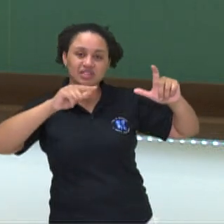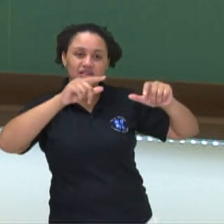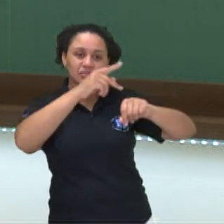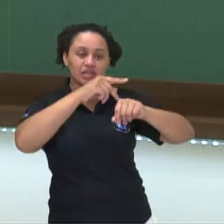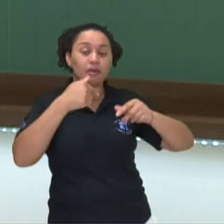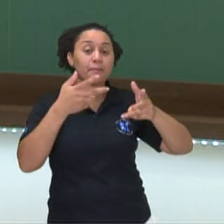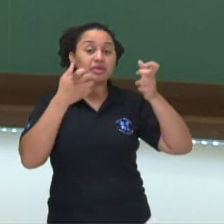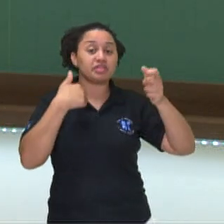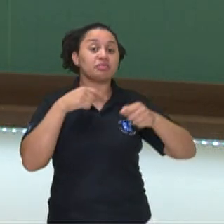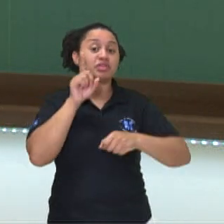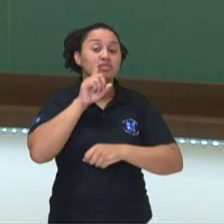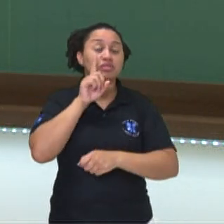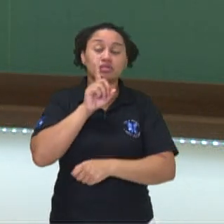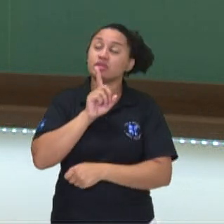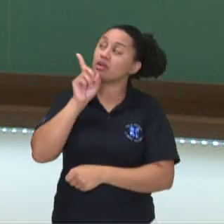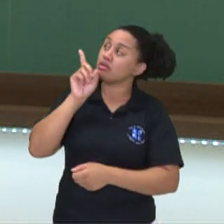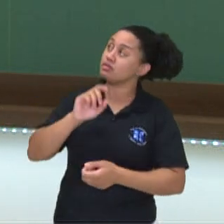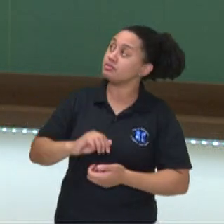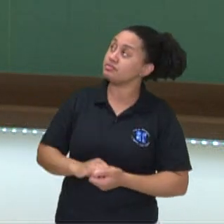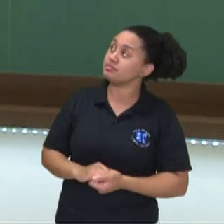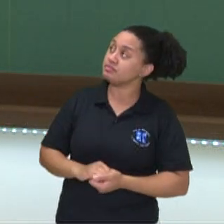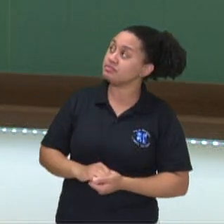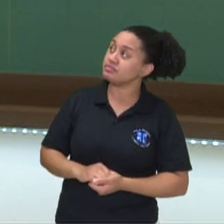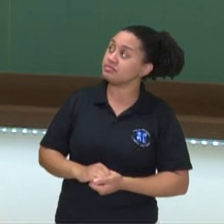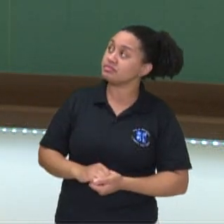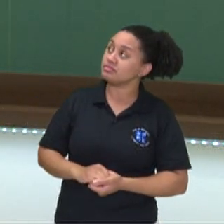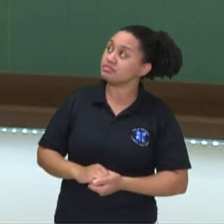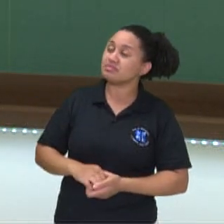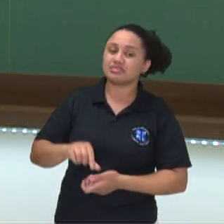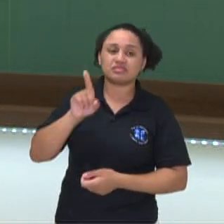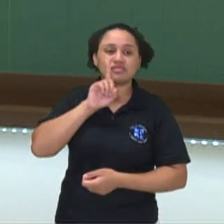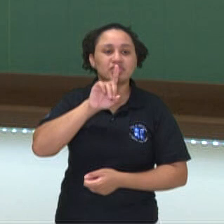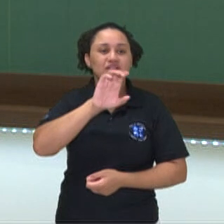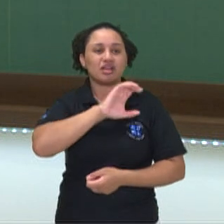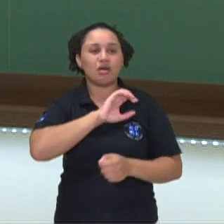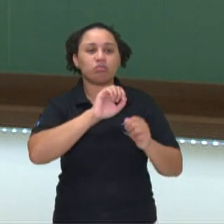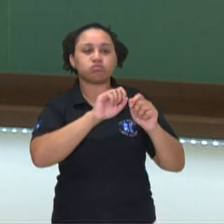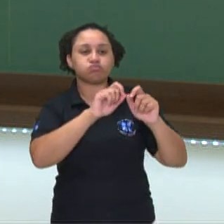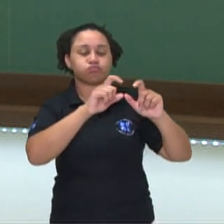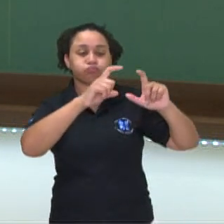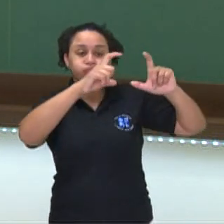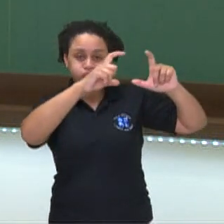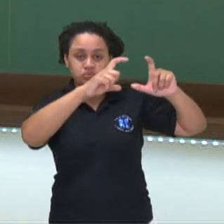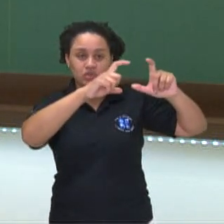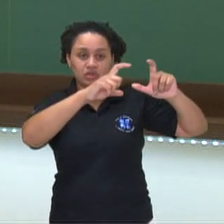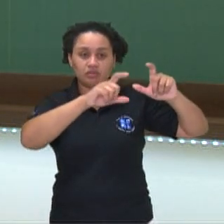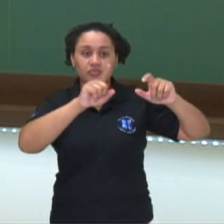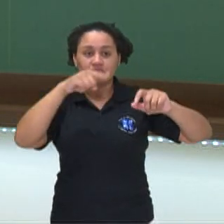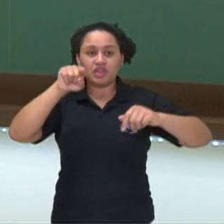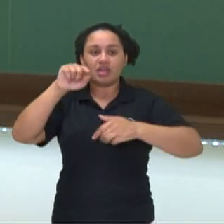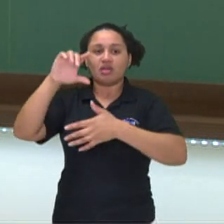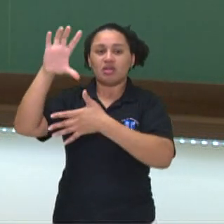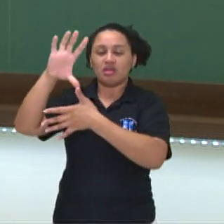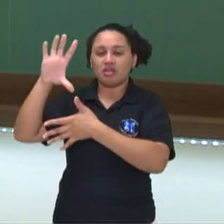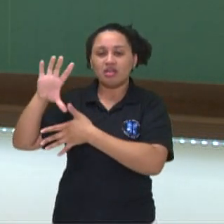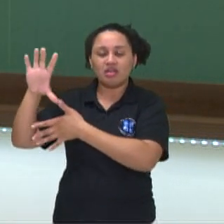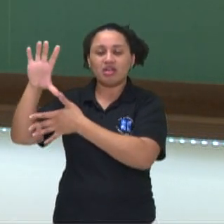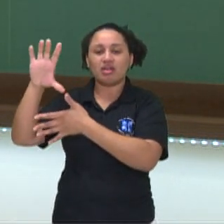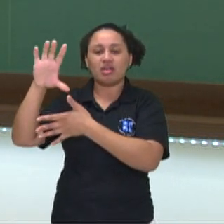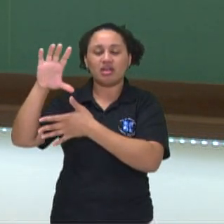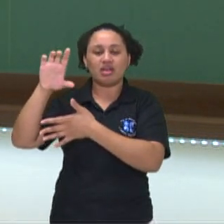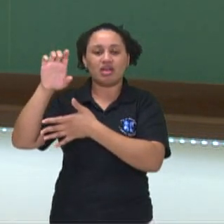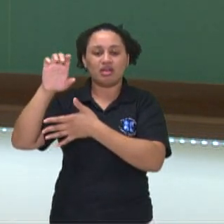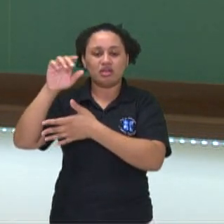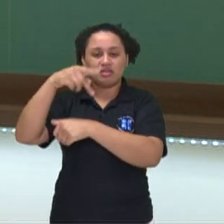Olha aqui, ó. Estados Unidos, Canadá, ó, observa aqui como ele está muito maior do que ele é geralmente. Os países do